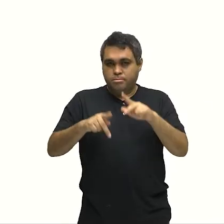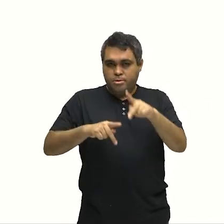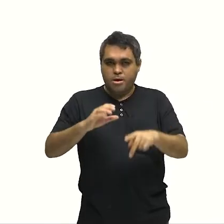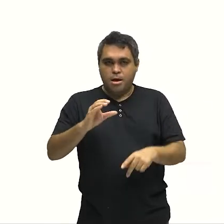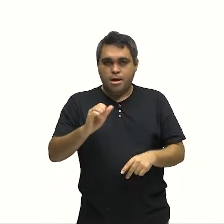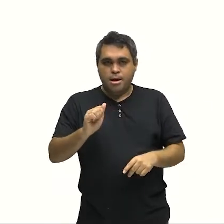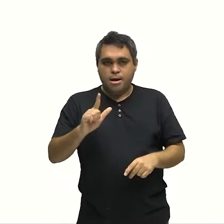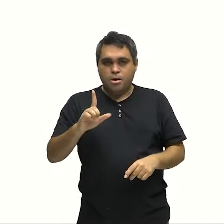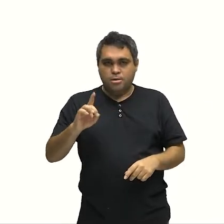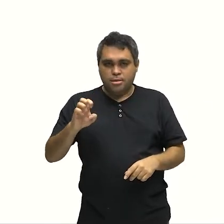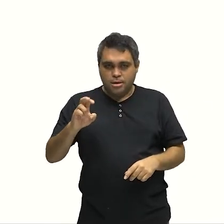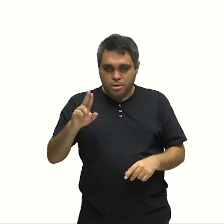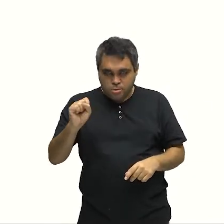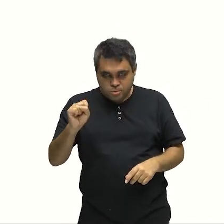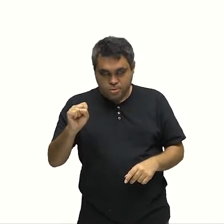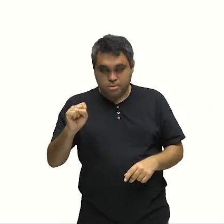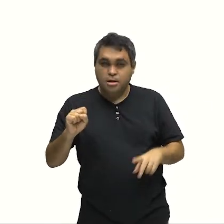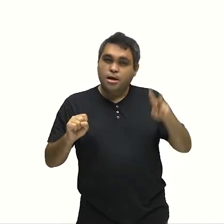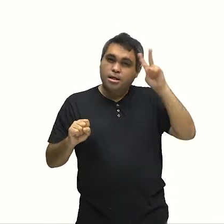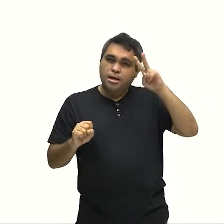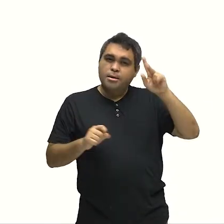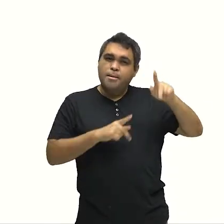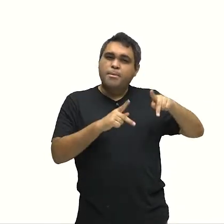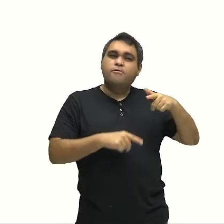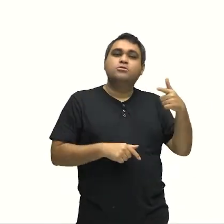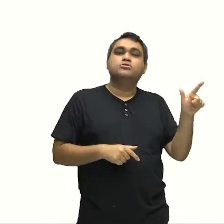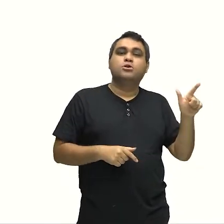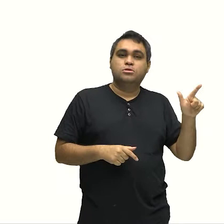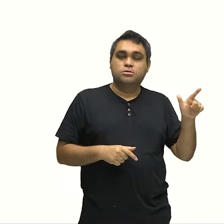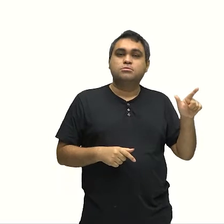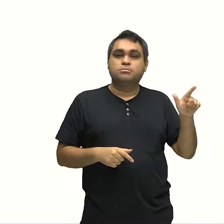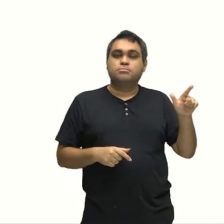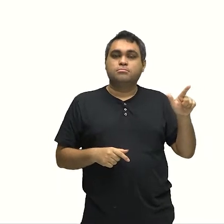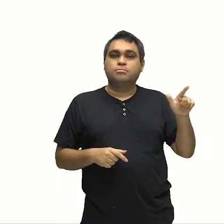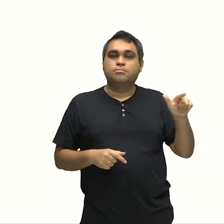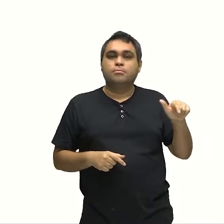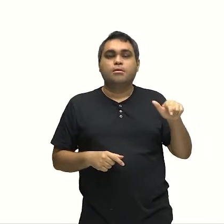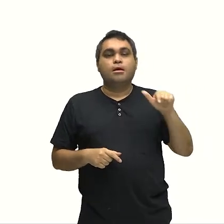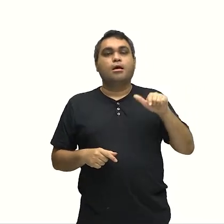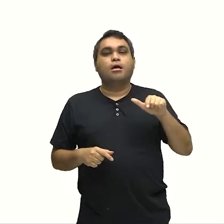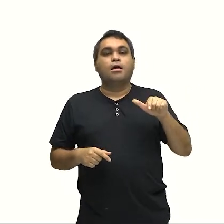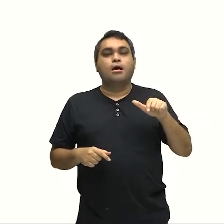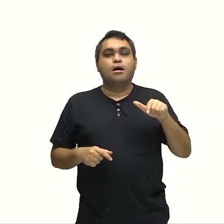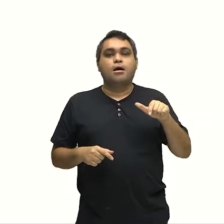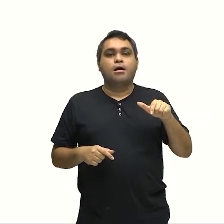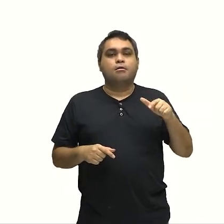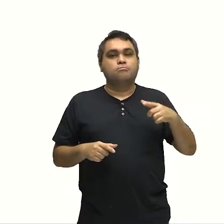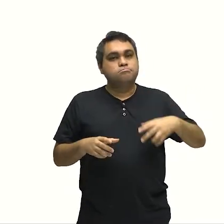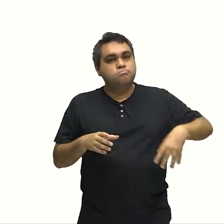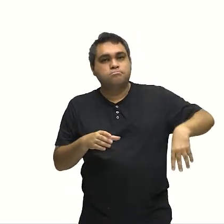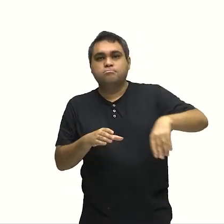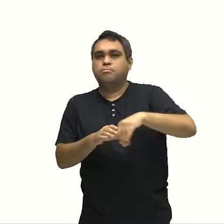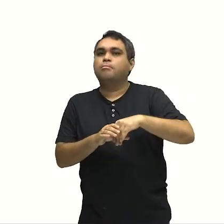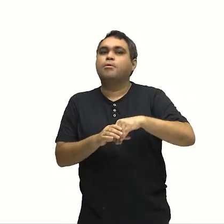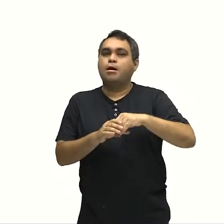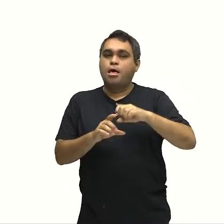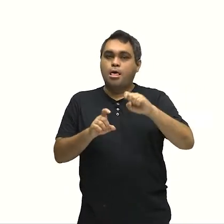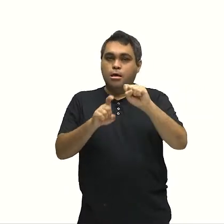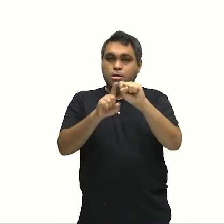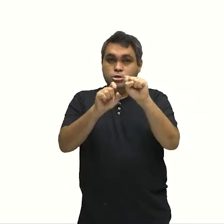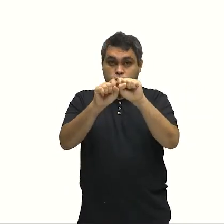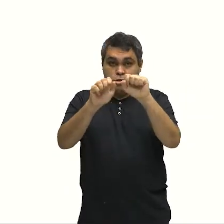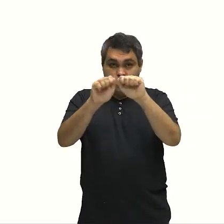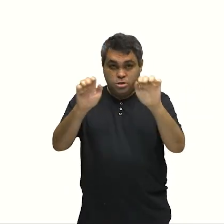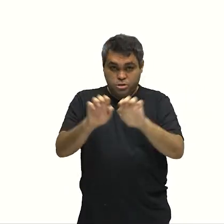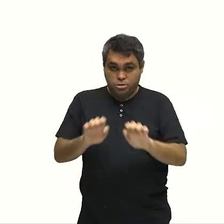que a gente já viu anteriormente também vão ser importantes aí para essa estrutura. Nos últimos tempos, gente, essas